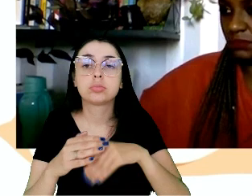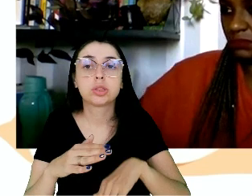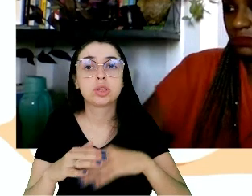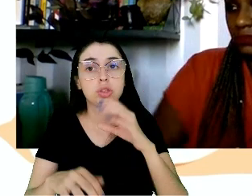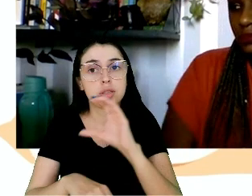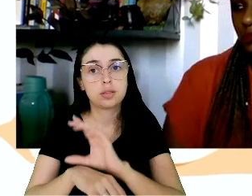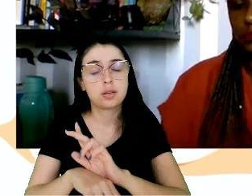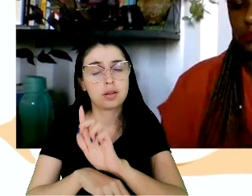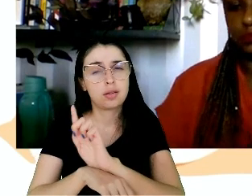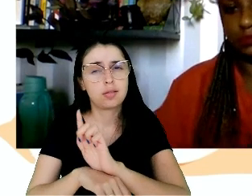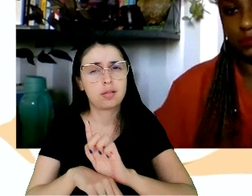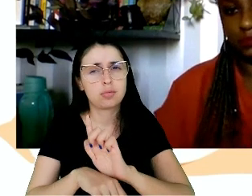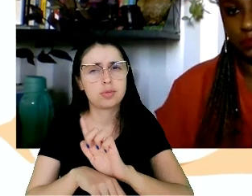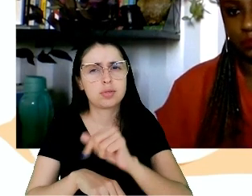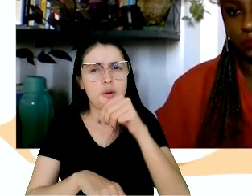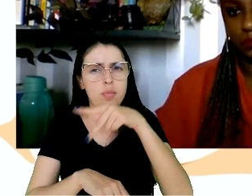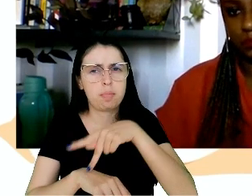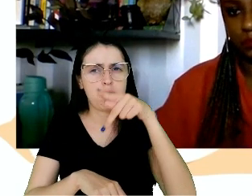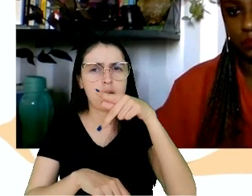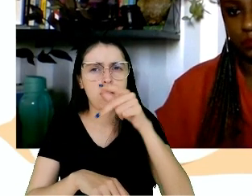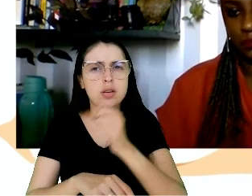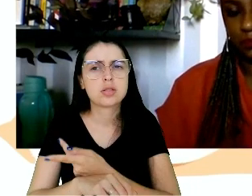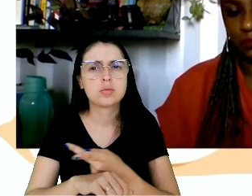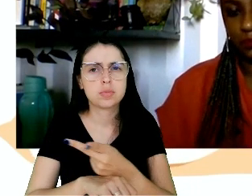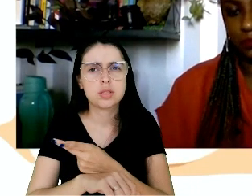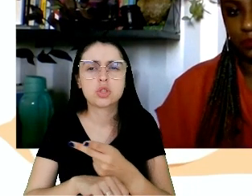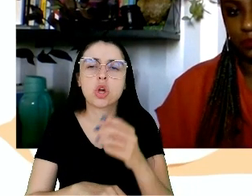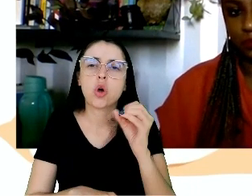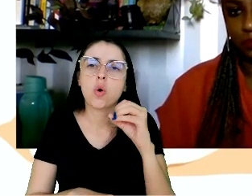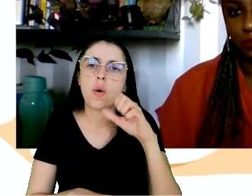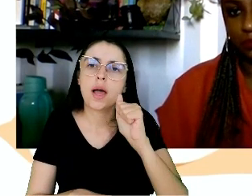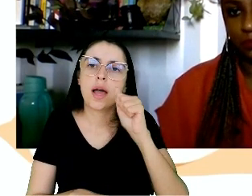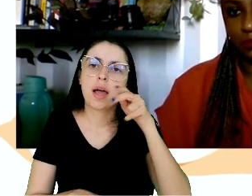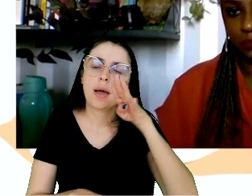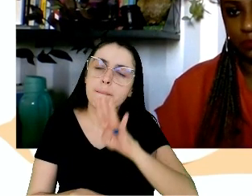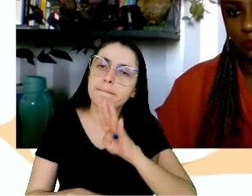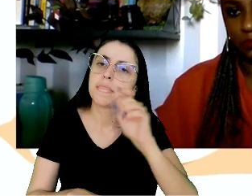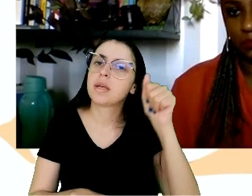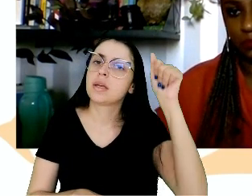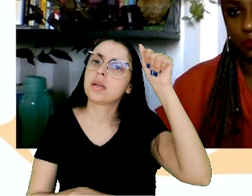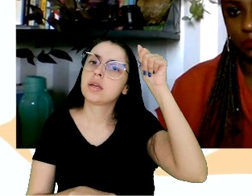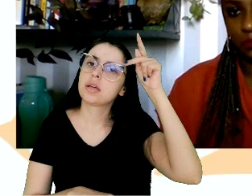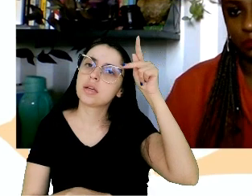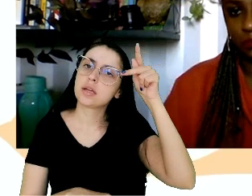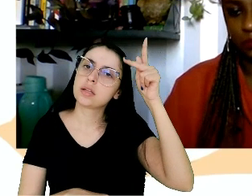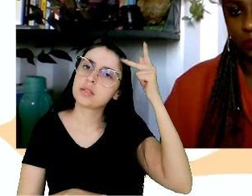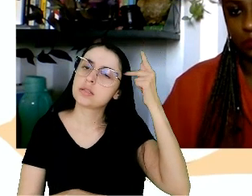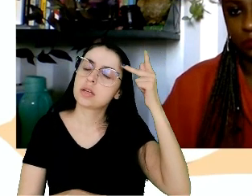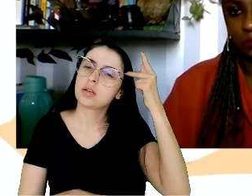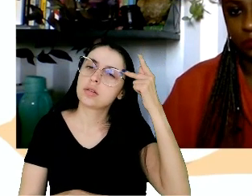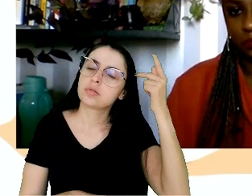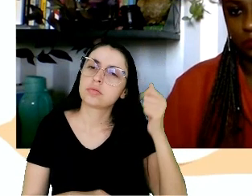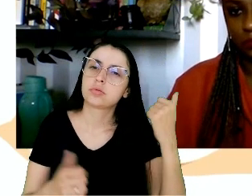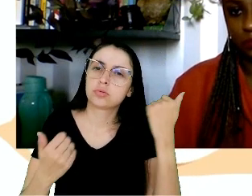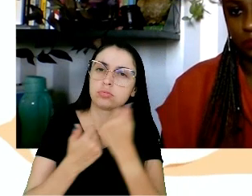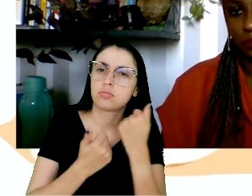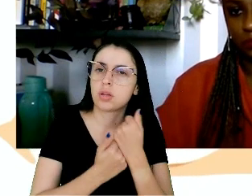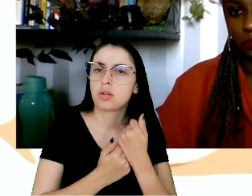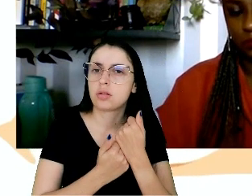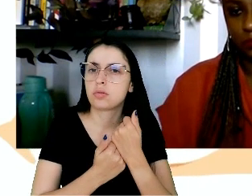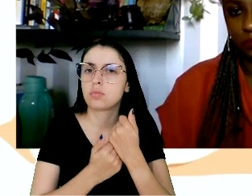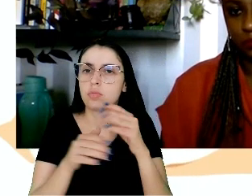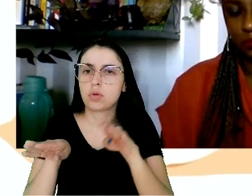e Pesquisa da OAB Seccional São Paulo, conselheira do Conselho de Promoção da Igualdade Racial